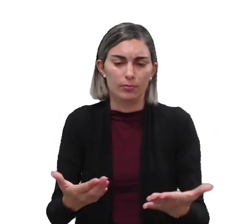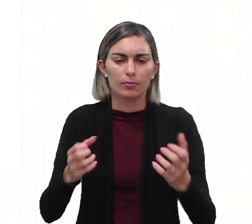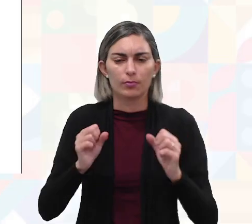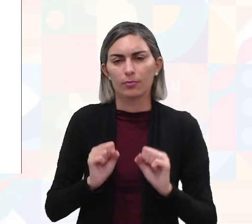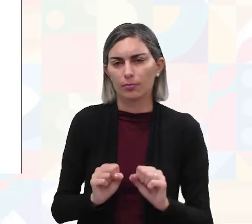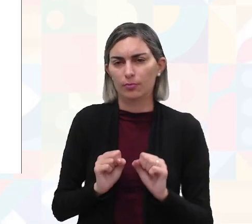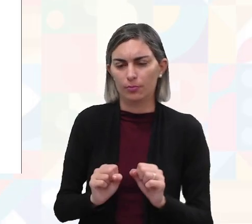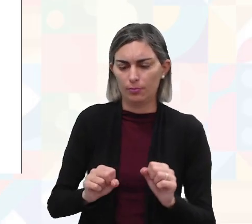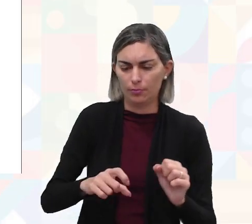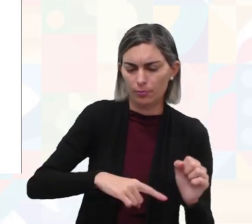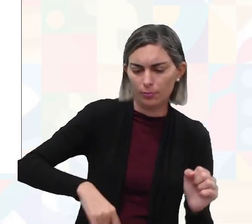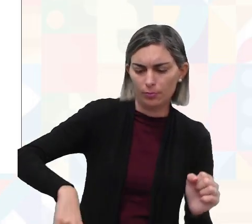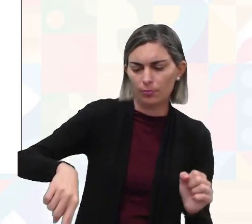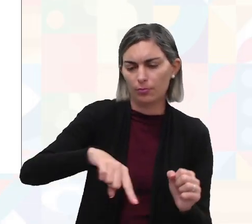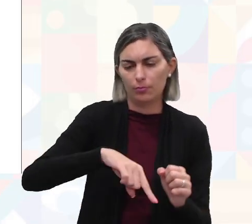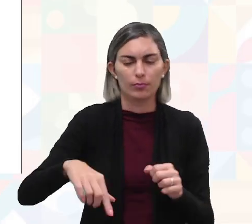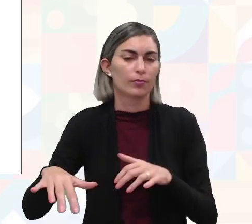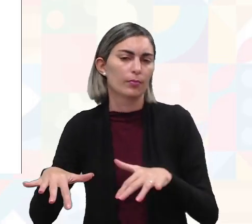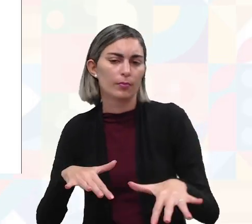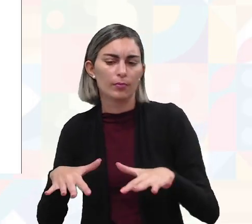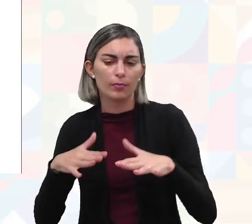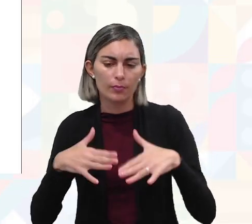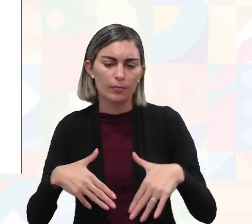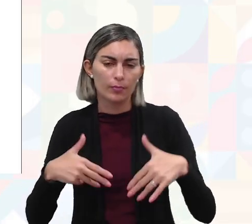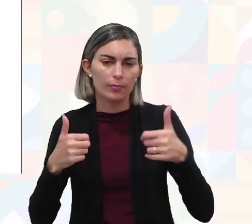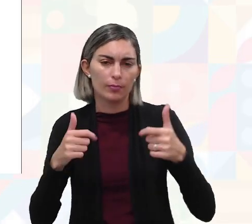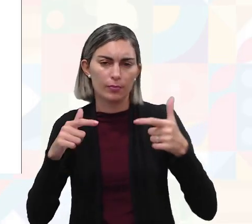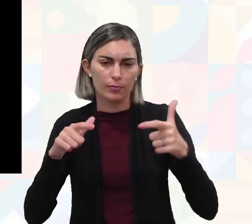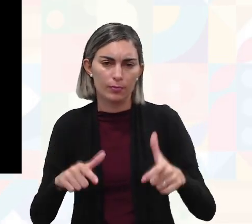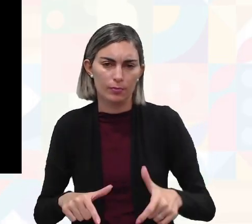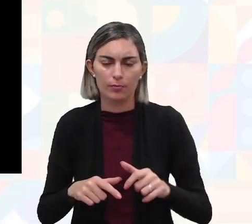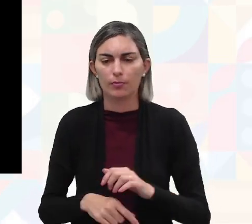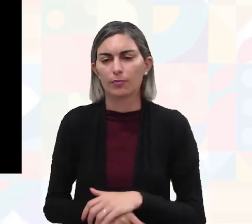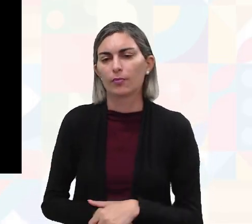estar circulando e se movimentando melhor no ambiente.